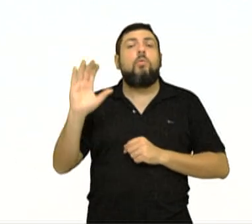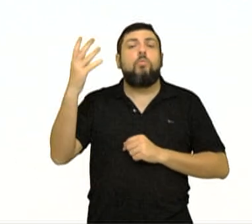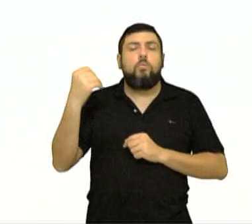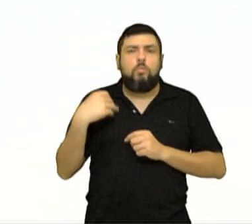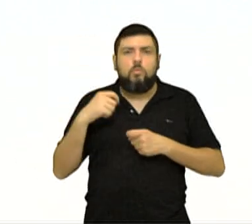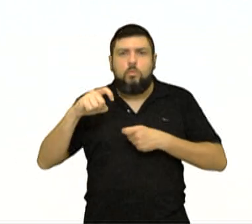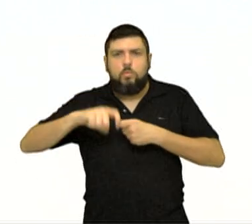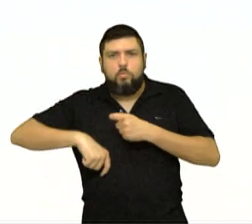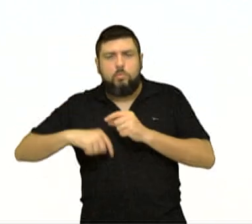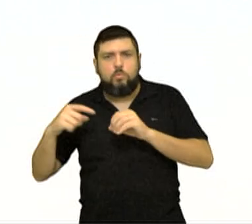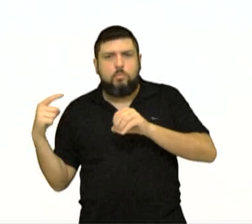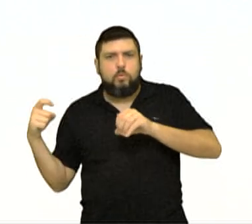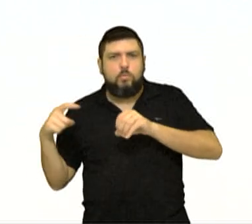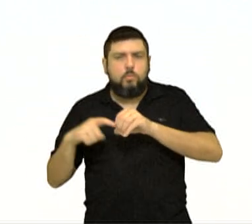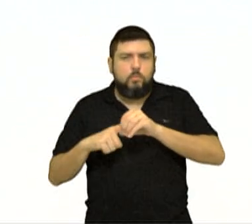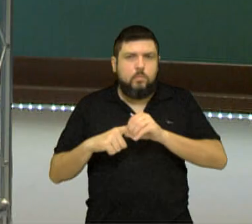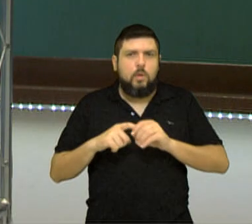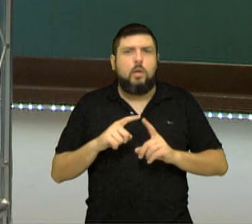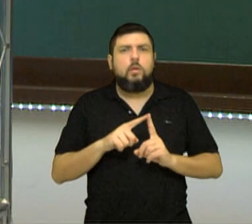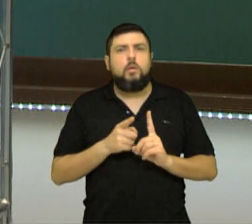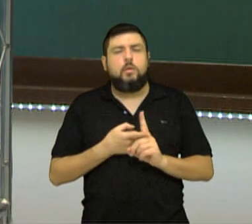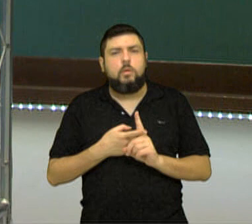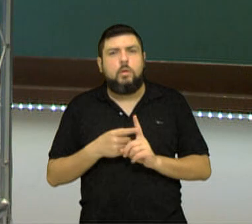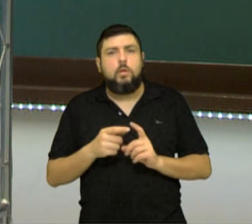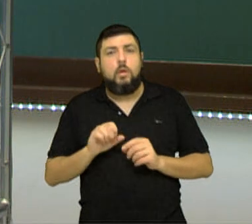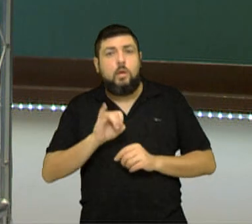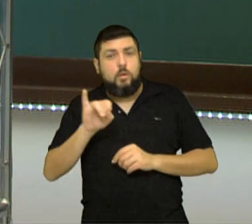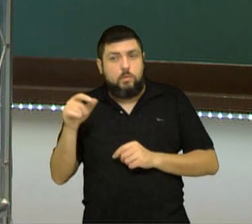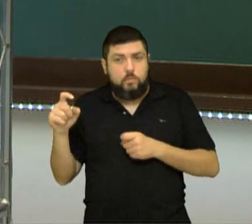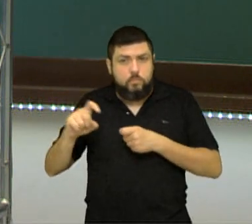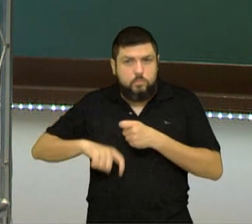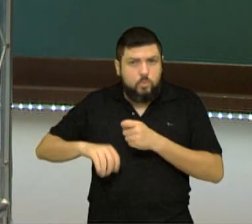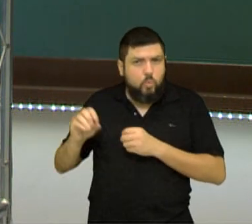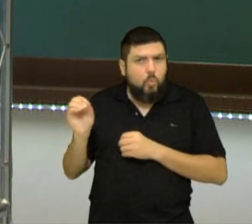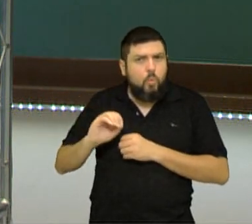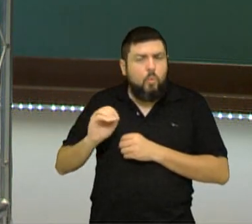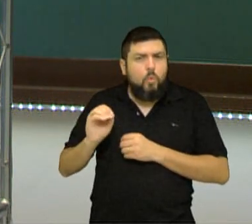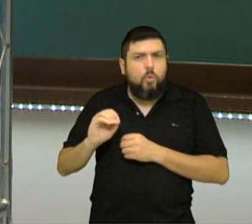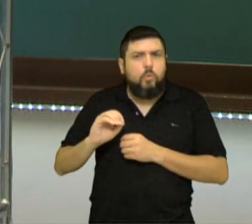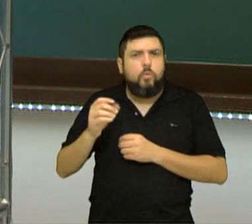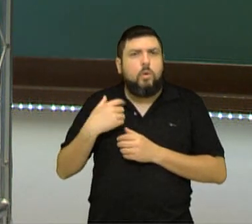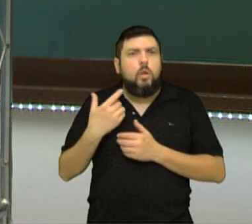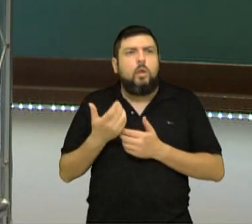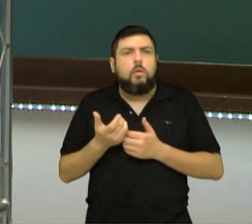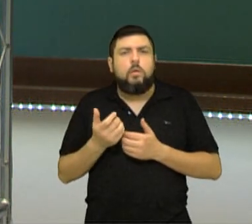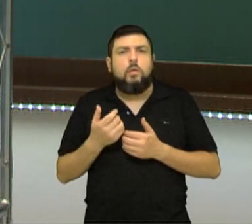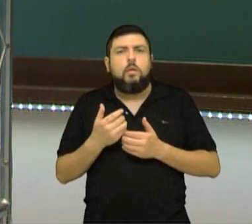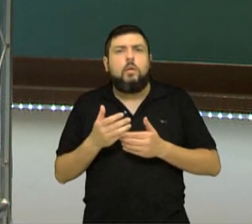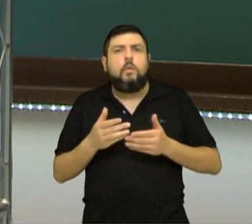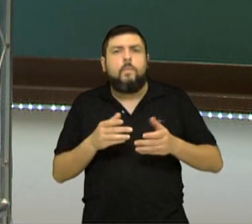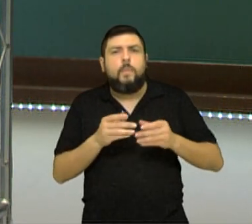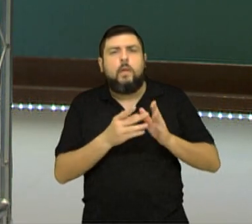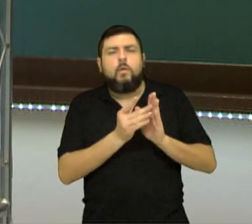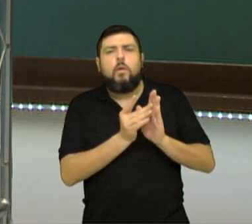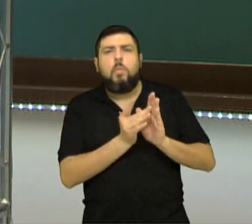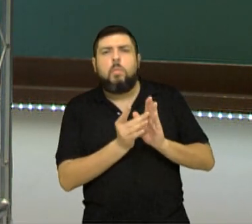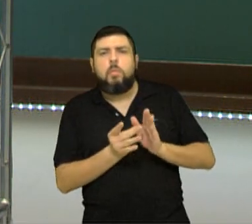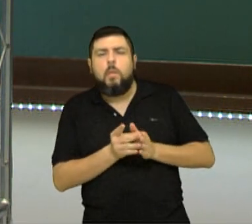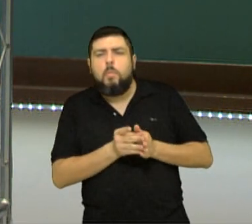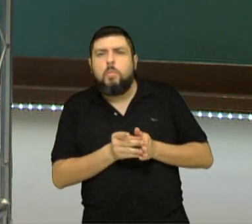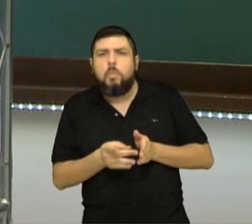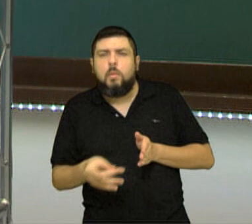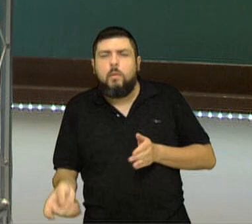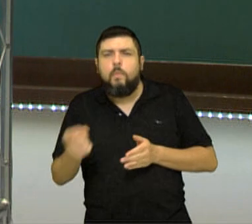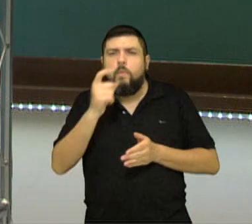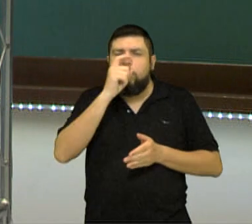fecundação, e caso não haja, o processo de menstruação novamente. E o ciclo se reinicia, né, mês a mês. Tá? Então, aqui